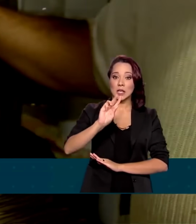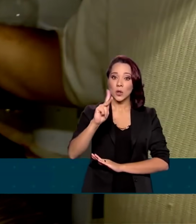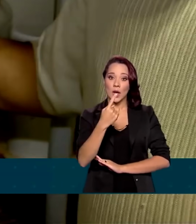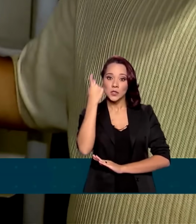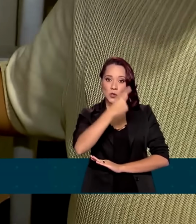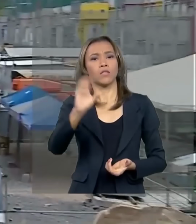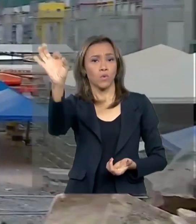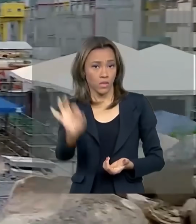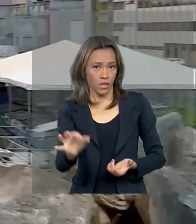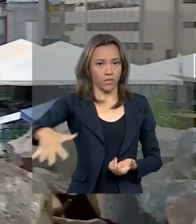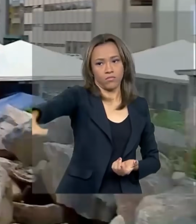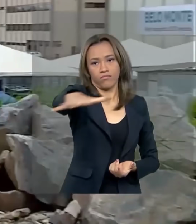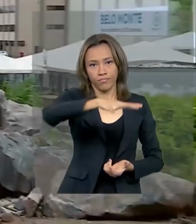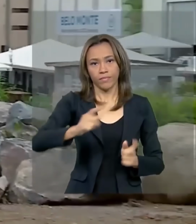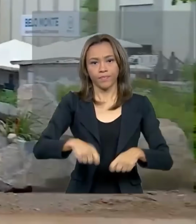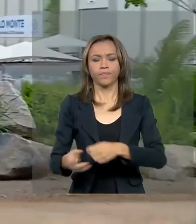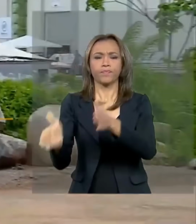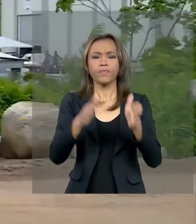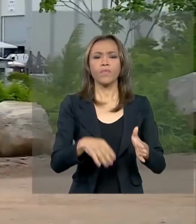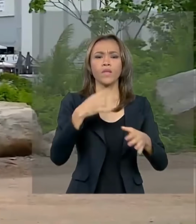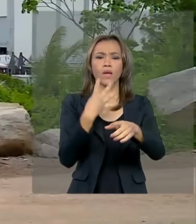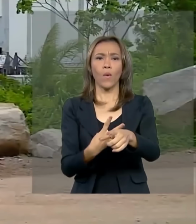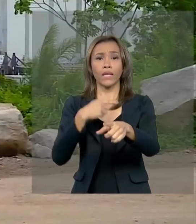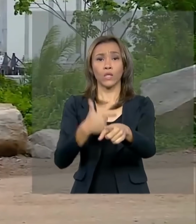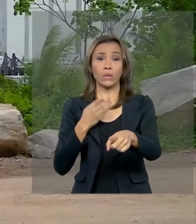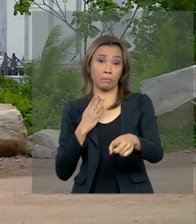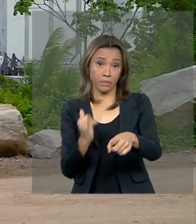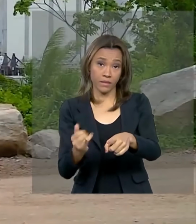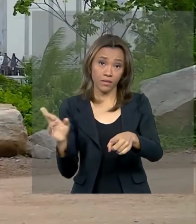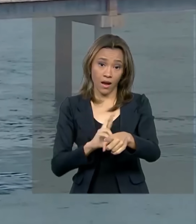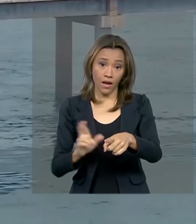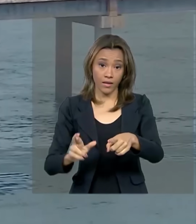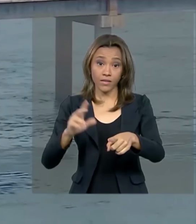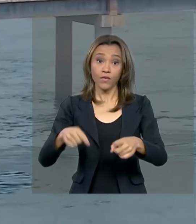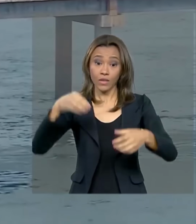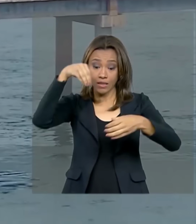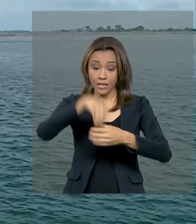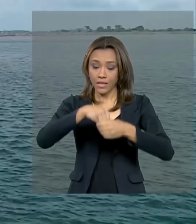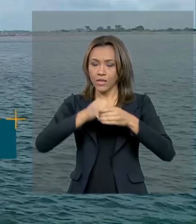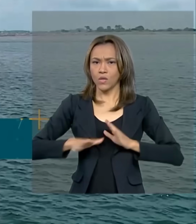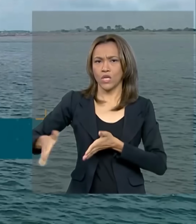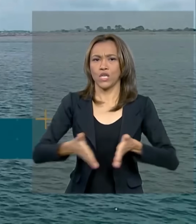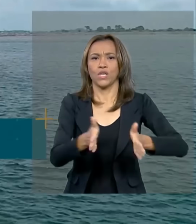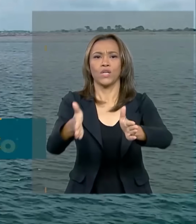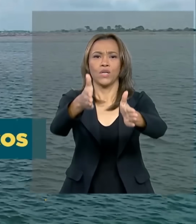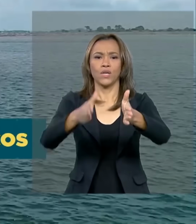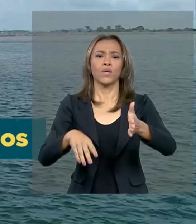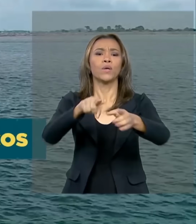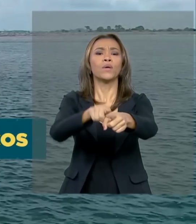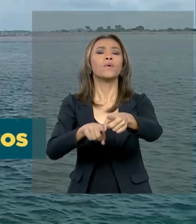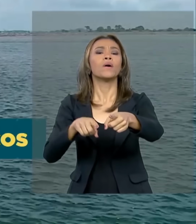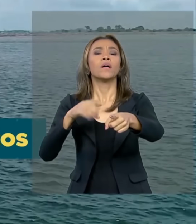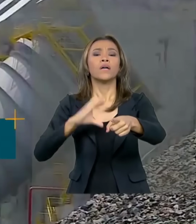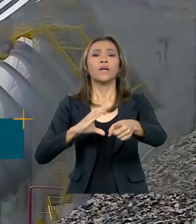governo pode ter autorização de vender algo que não é dele que é do Povo construído pelo povo com o dinheiro do povo afinal de contas nenhum